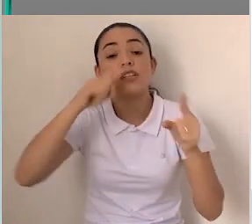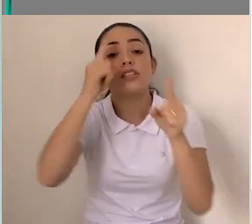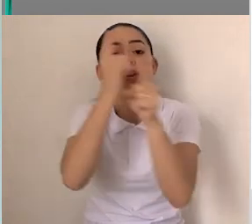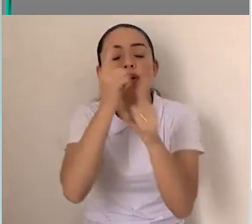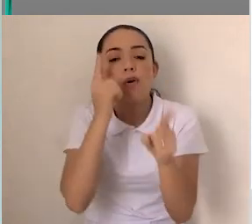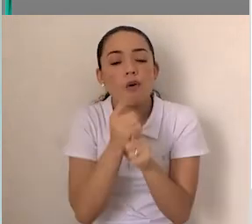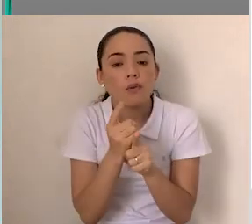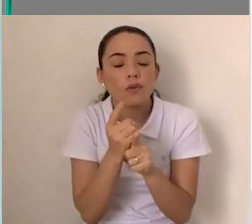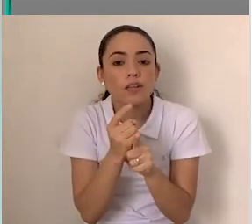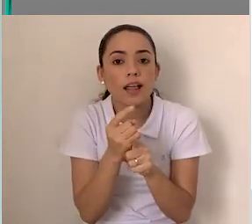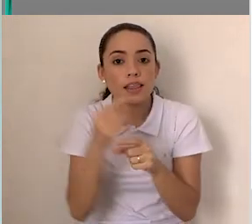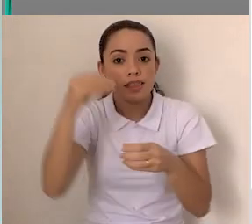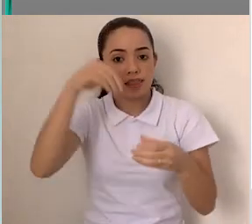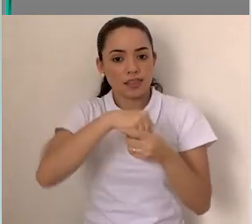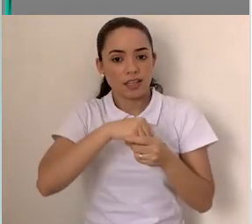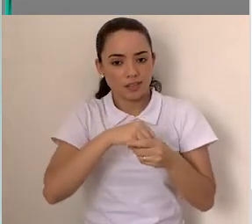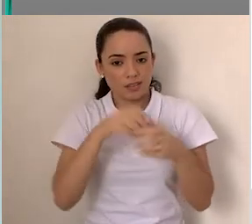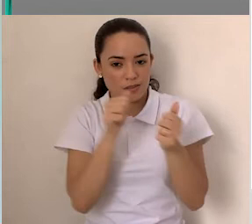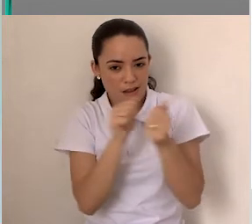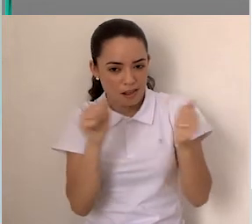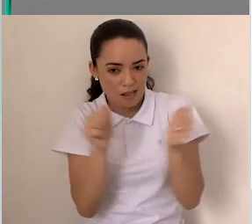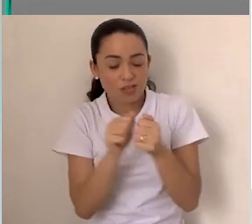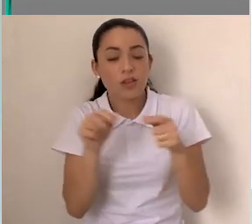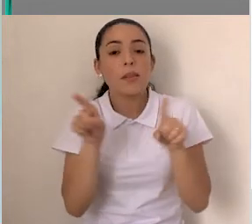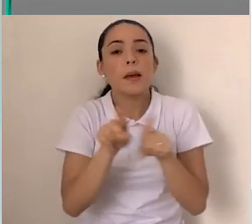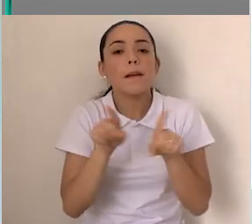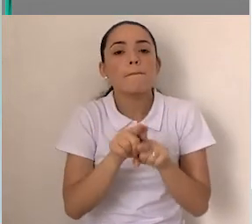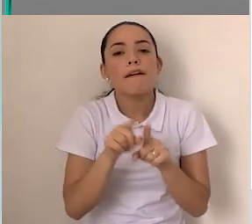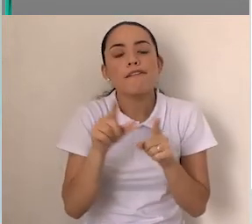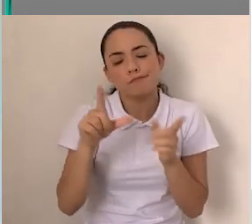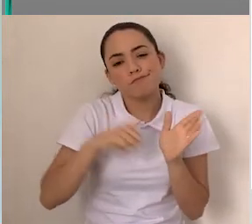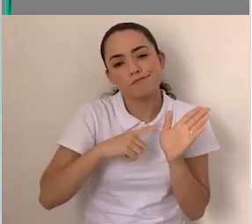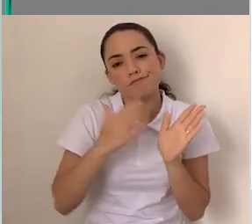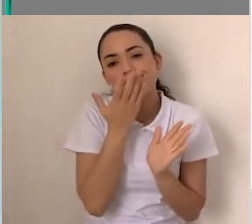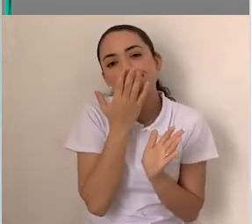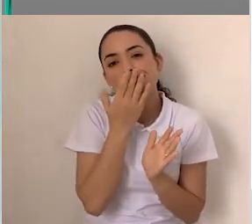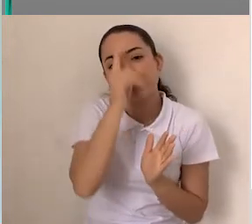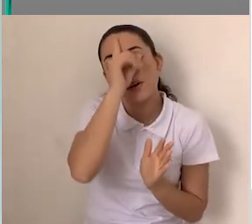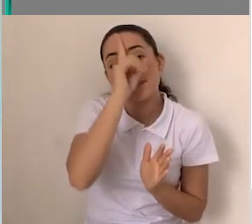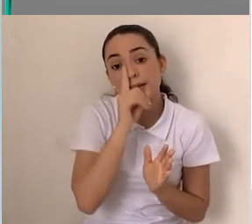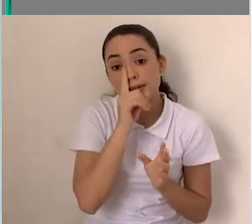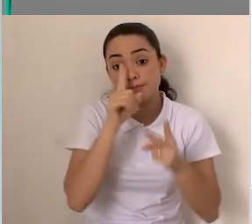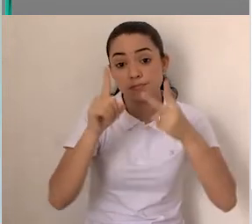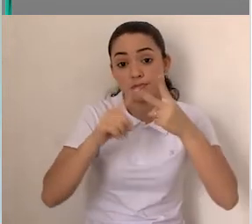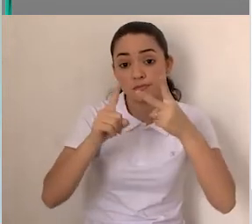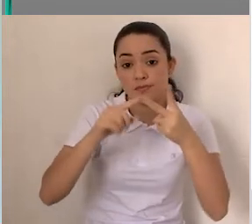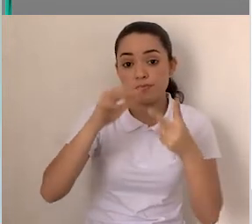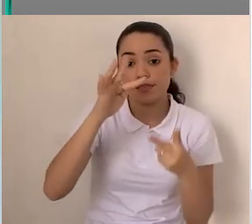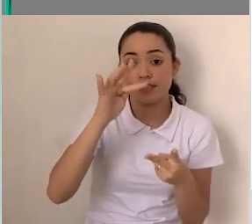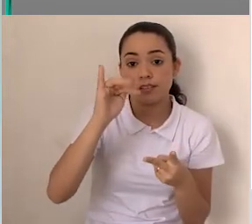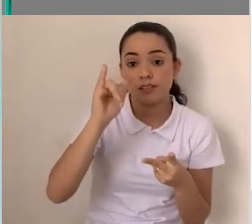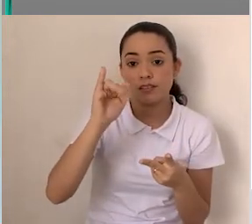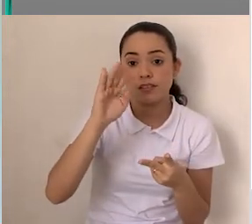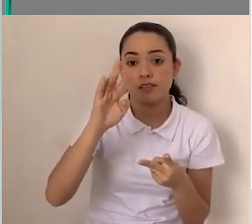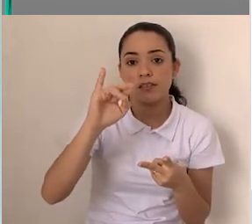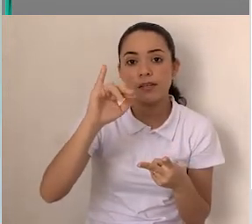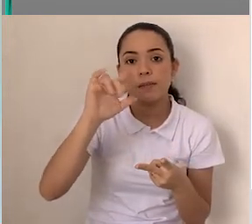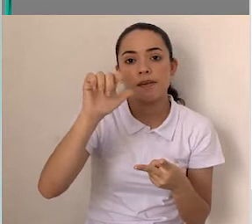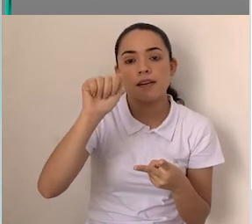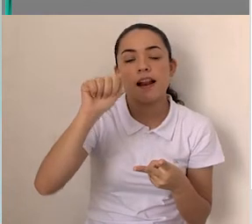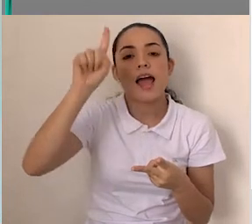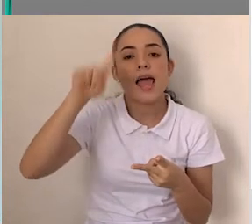fibras elásticas. A elastina é encontrada em grandes quantidades nas fibras elásticas e apresenta coloração